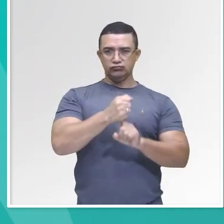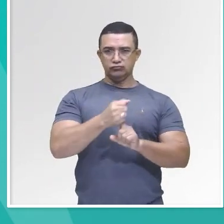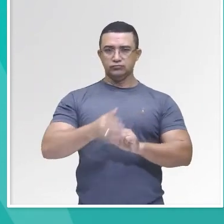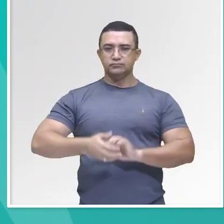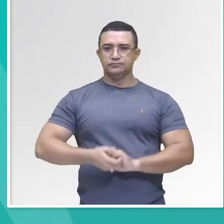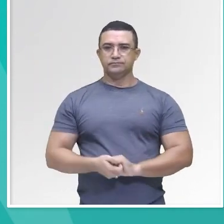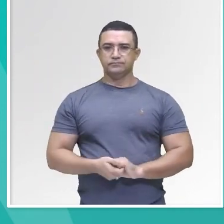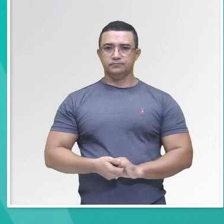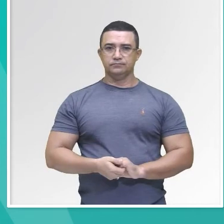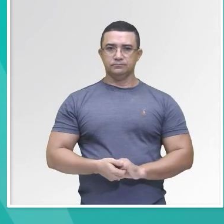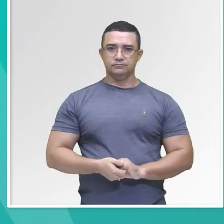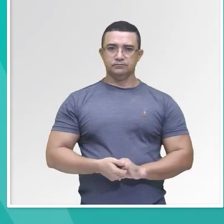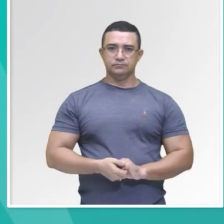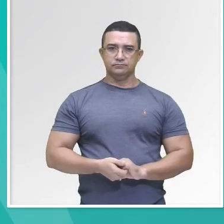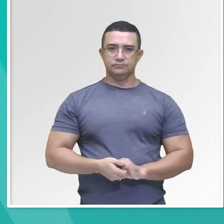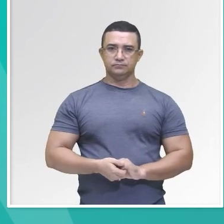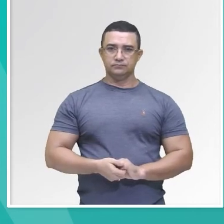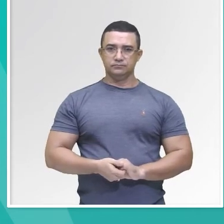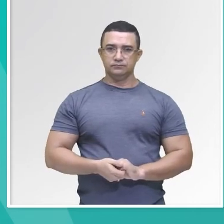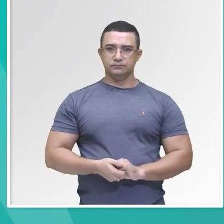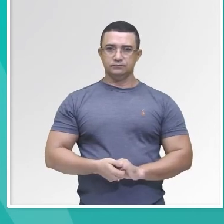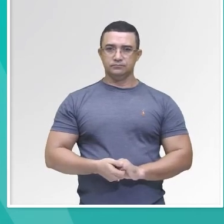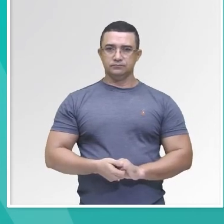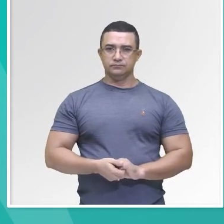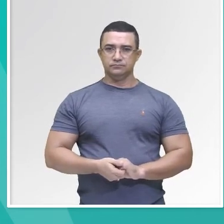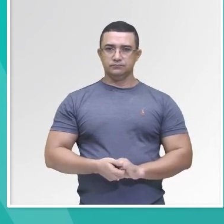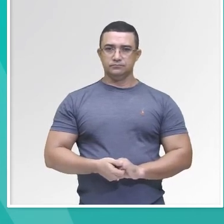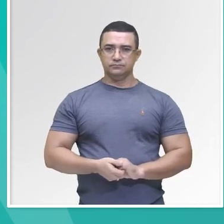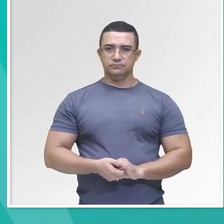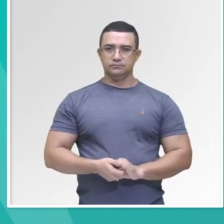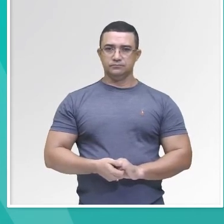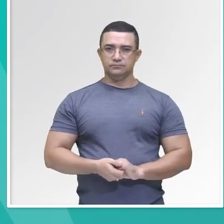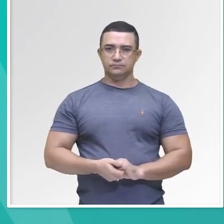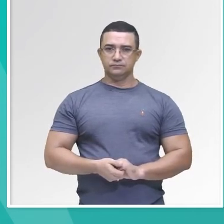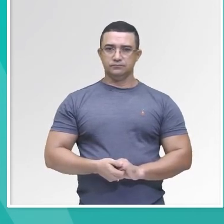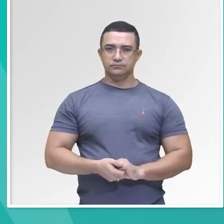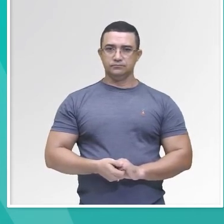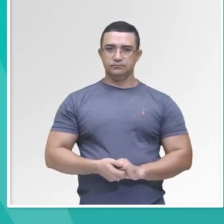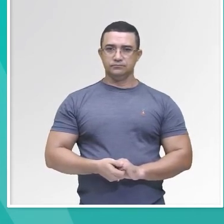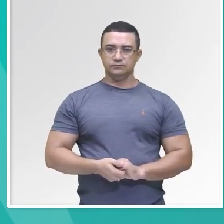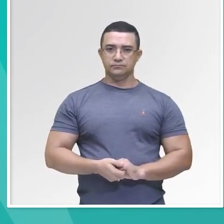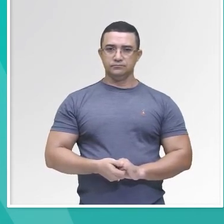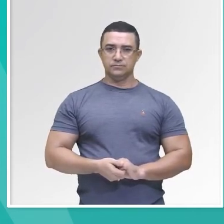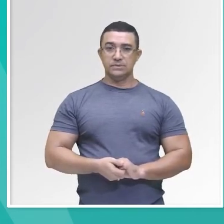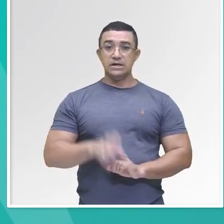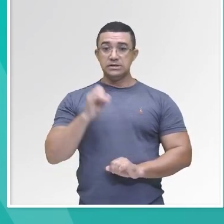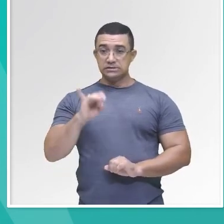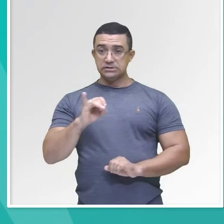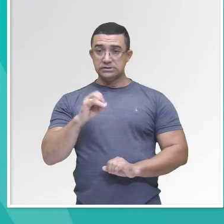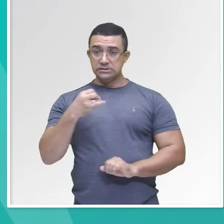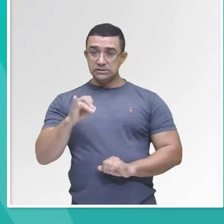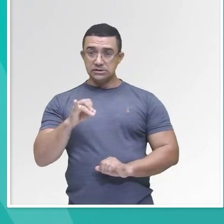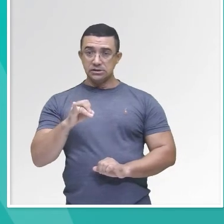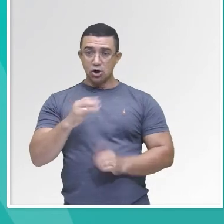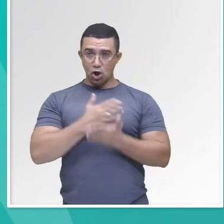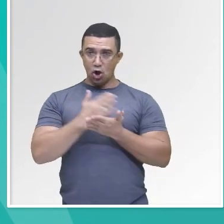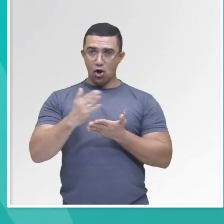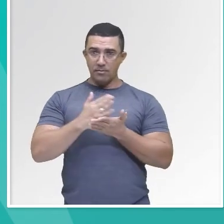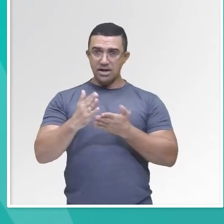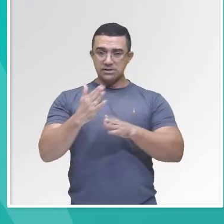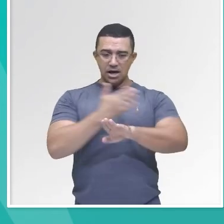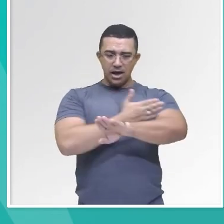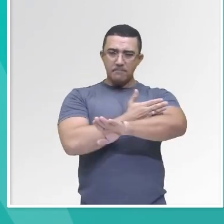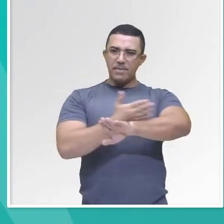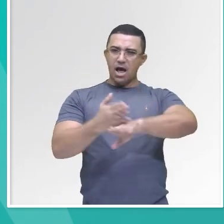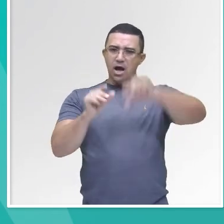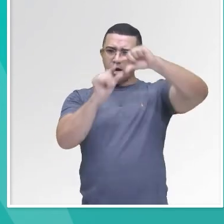vai permanecer na diagonal branca até o fim. Se ele inicia numa diagonal